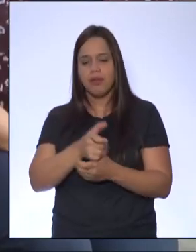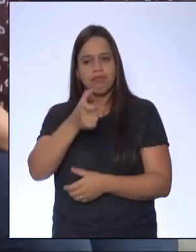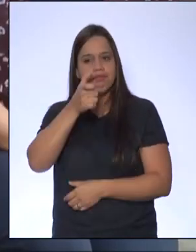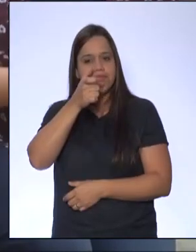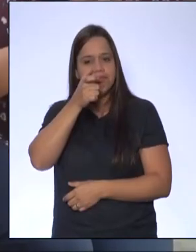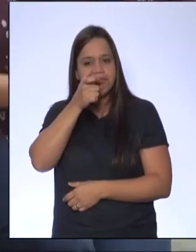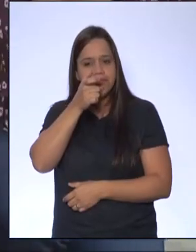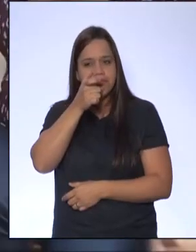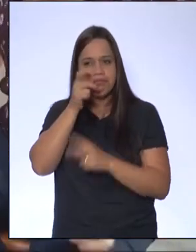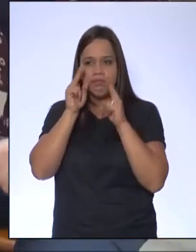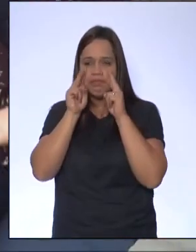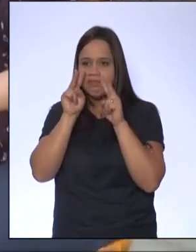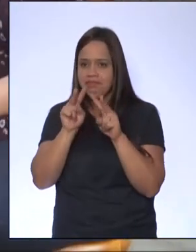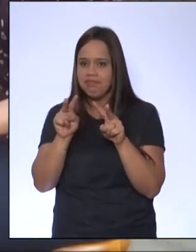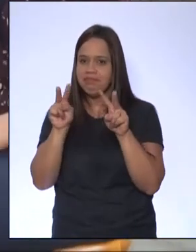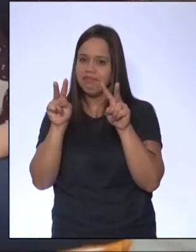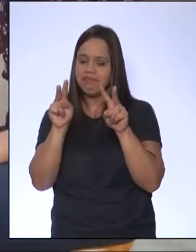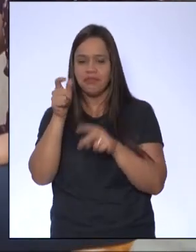Observar. Então, vamos lá.